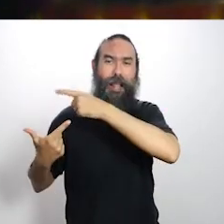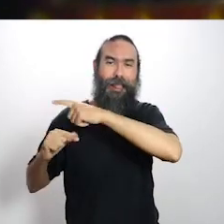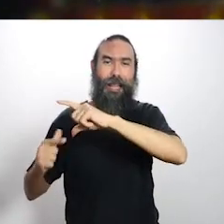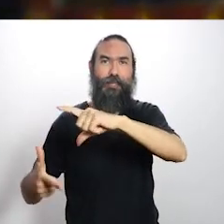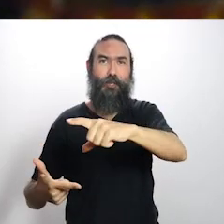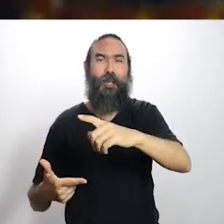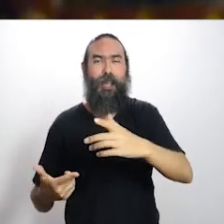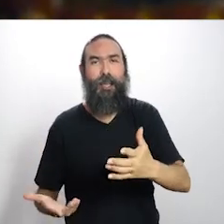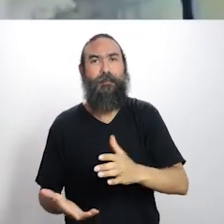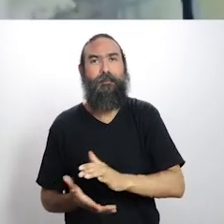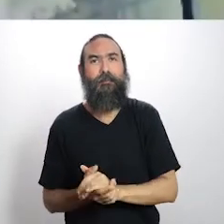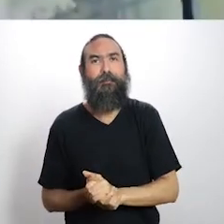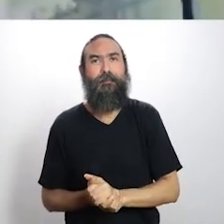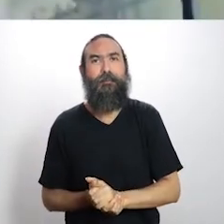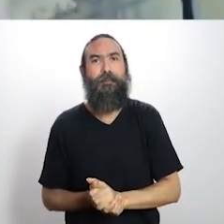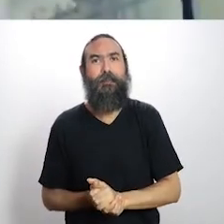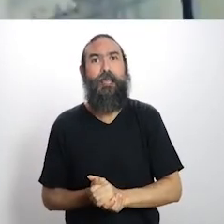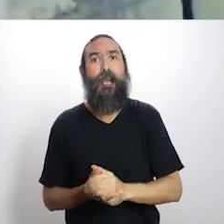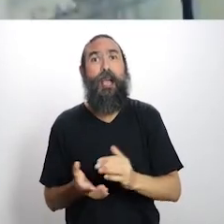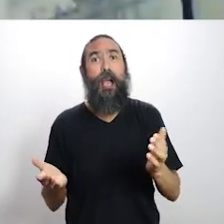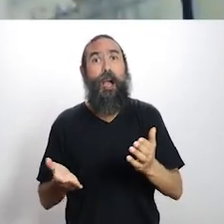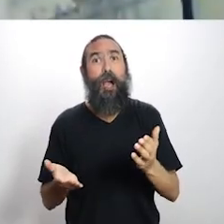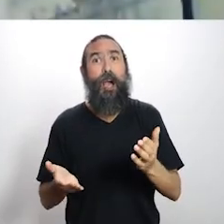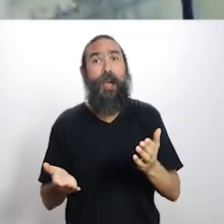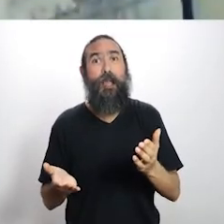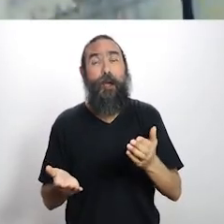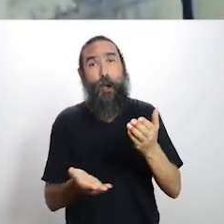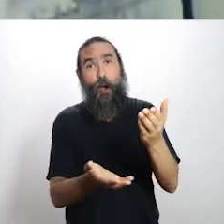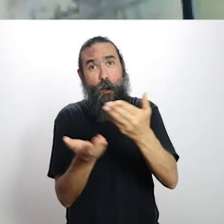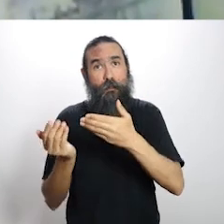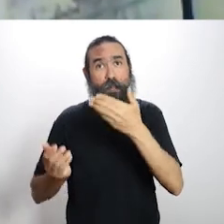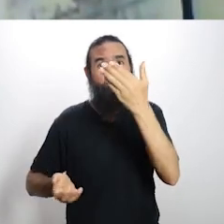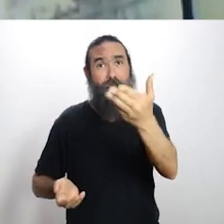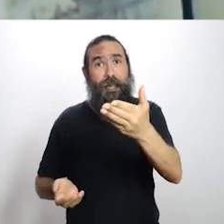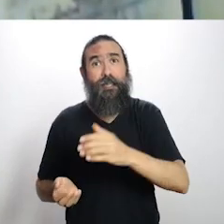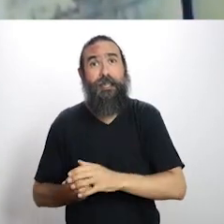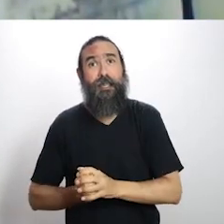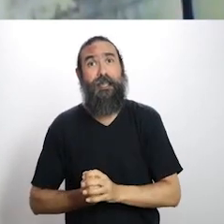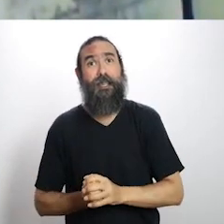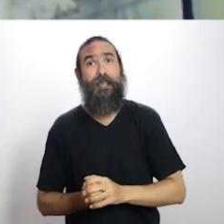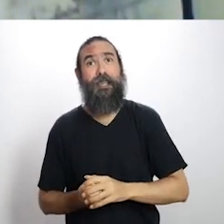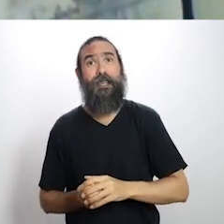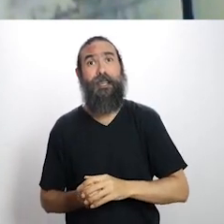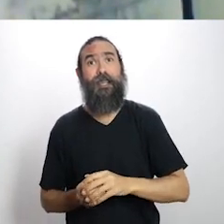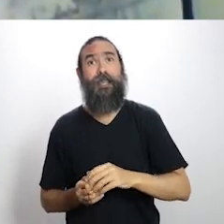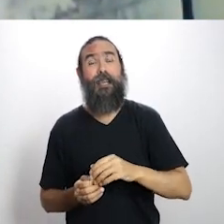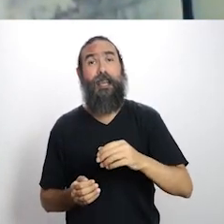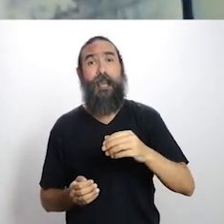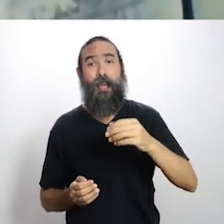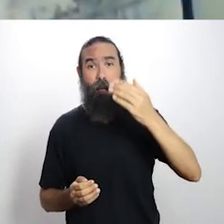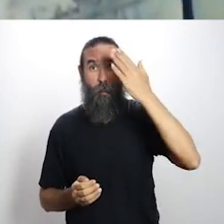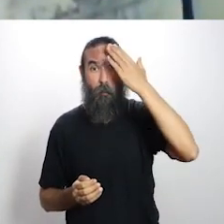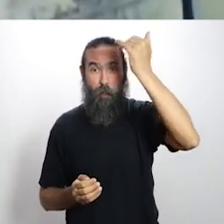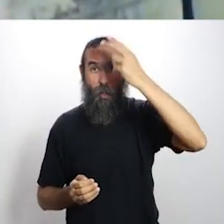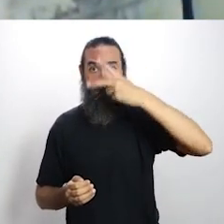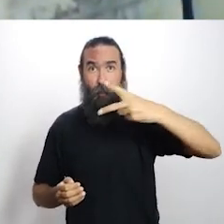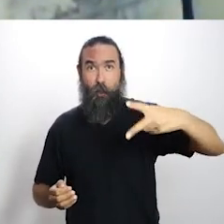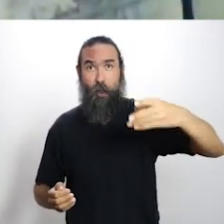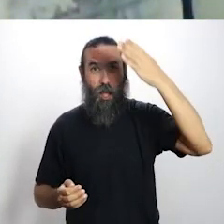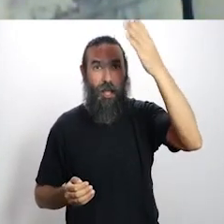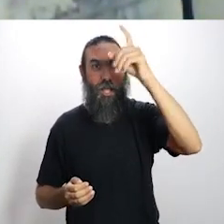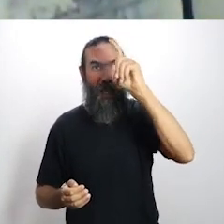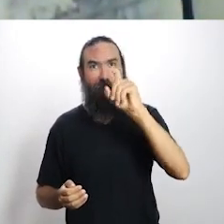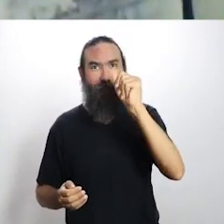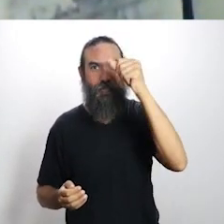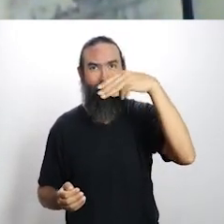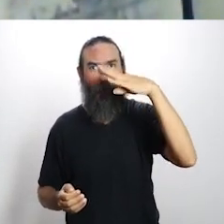Oi Naira Naira queria só pedir licença que eu tinha me programado até as